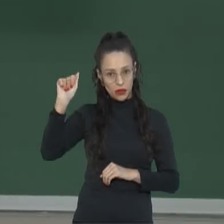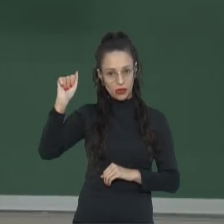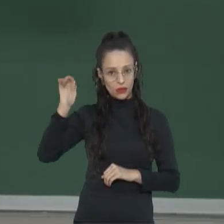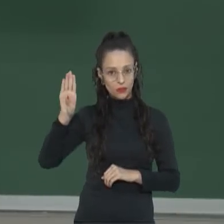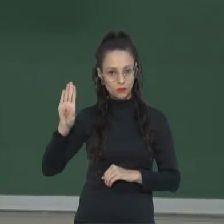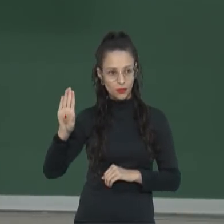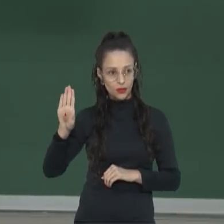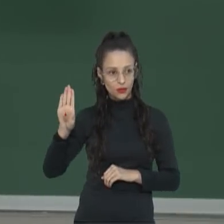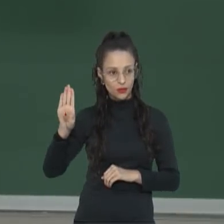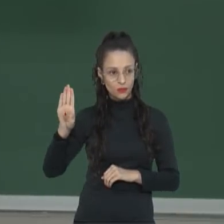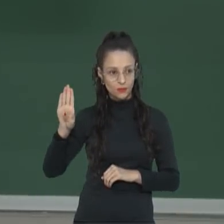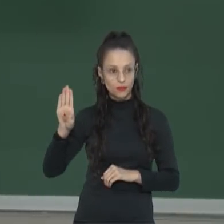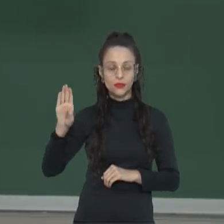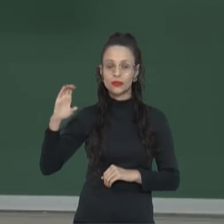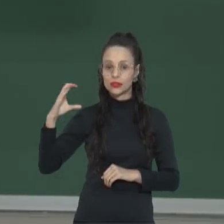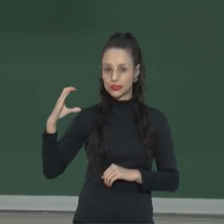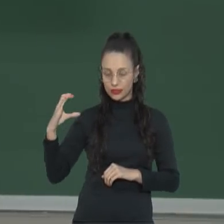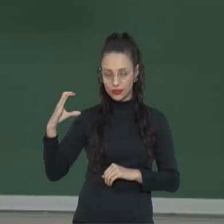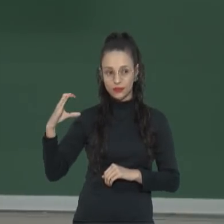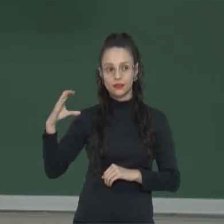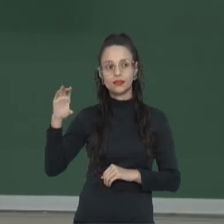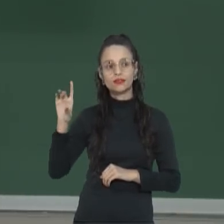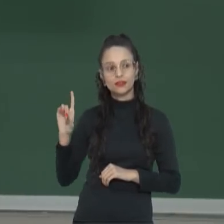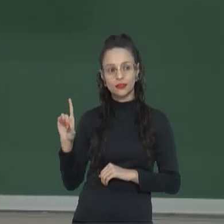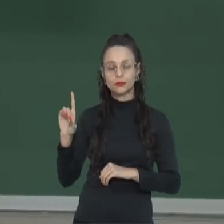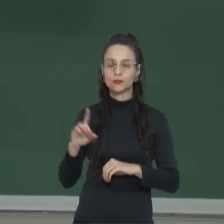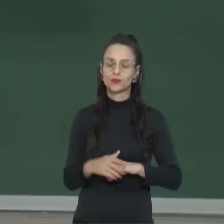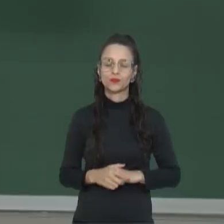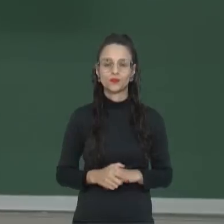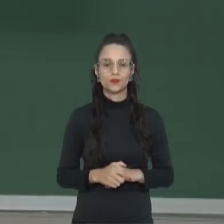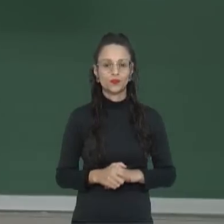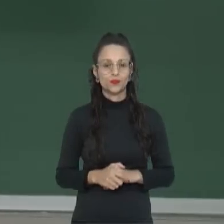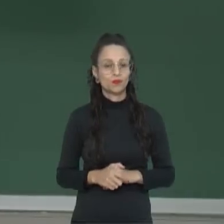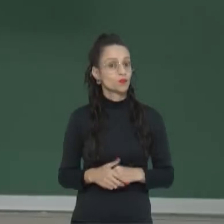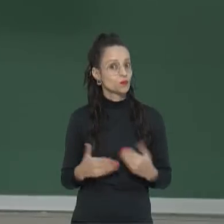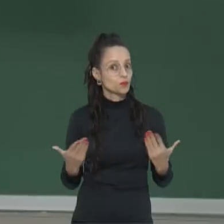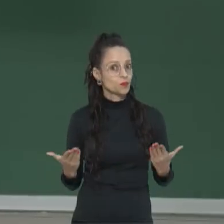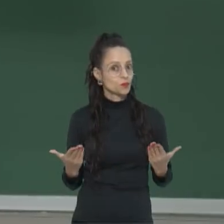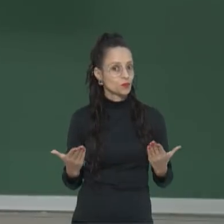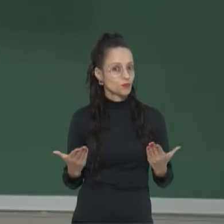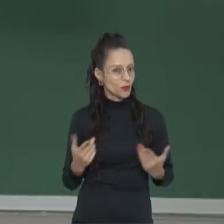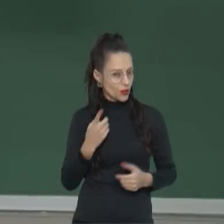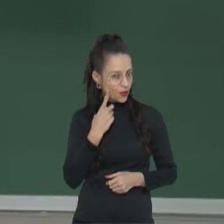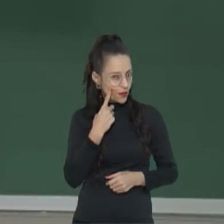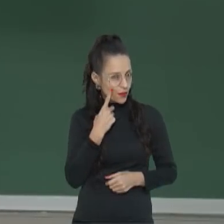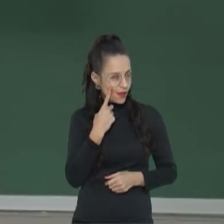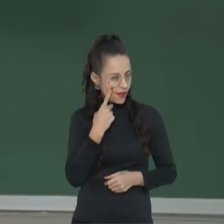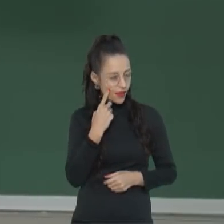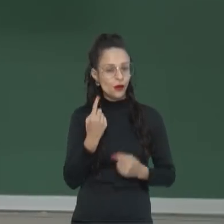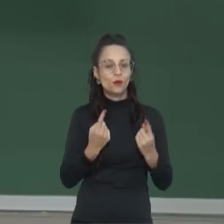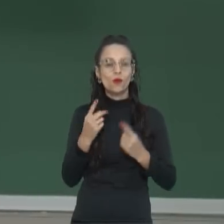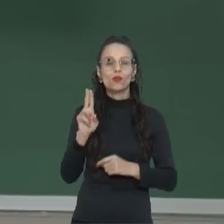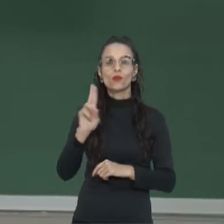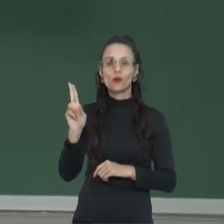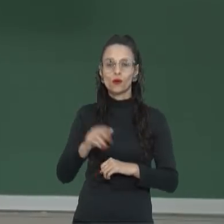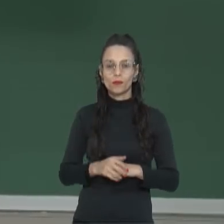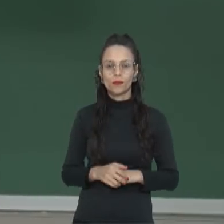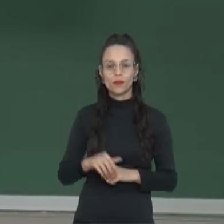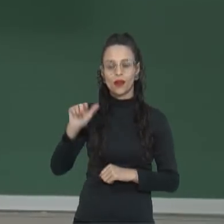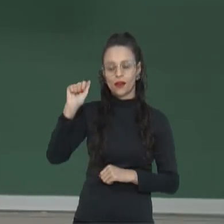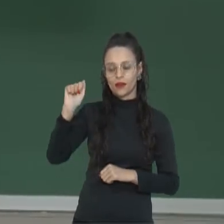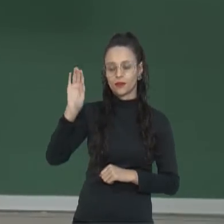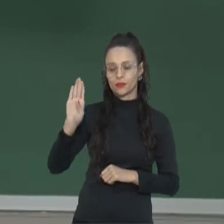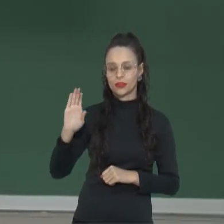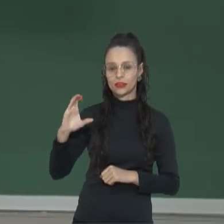Letra B, Sucre. Letra C, Lima. Ou letra D, Cusco. Tem pegadinha. Vamos ver quem sabe essa. Letra